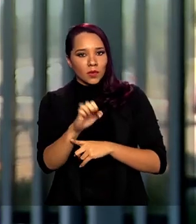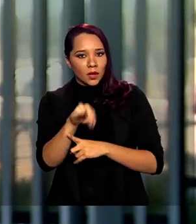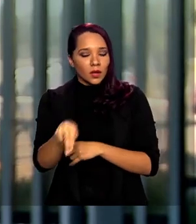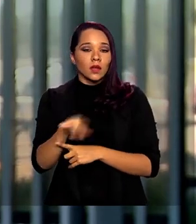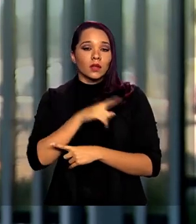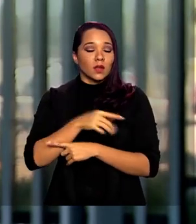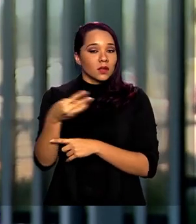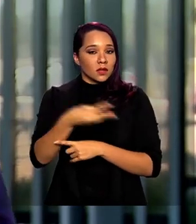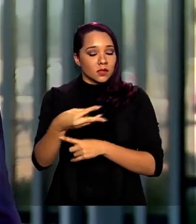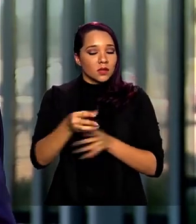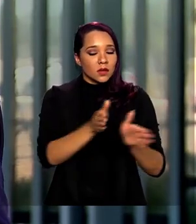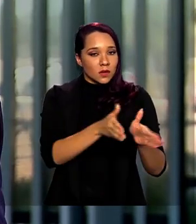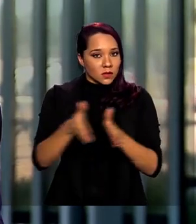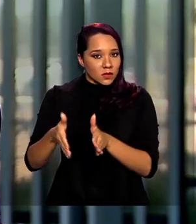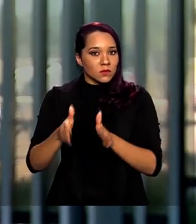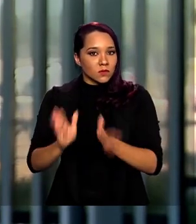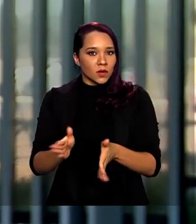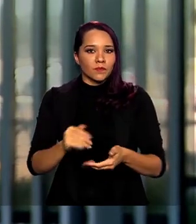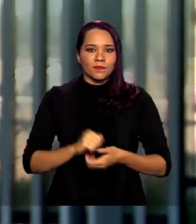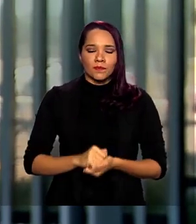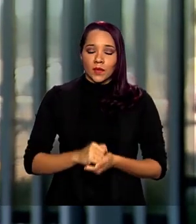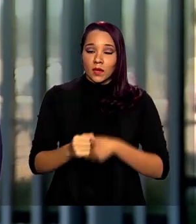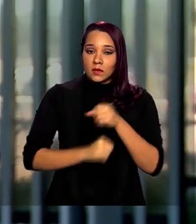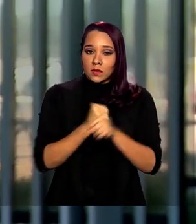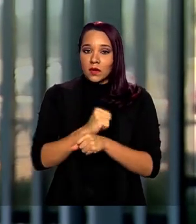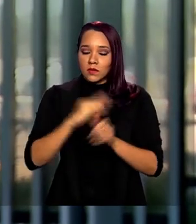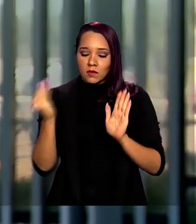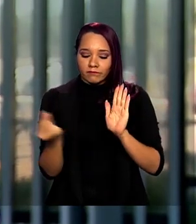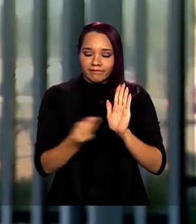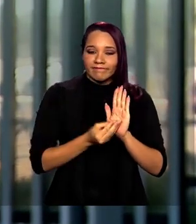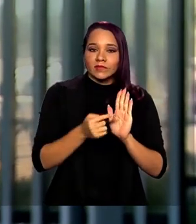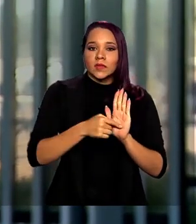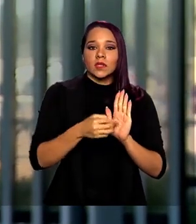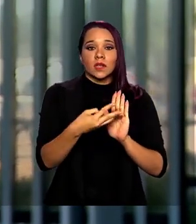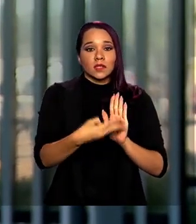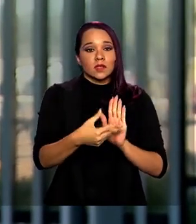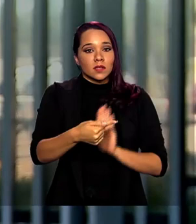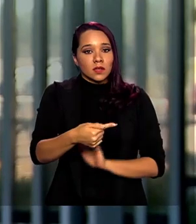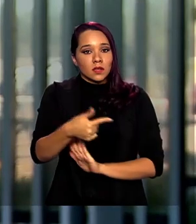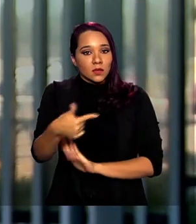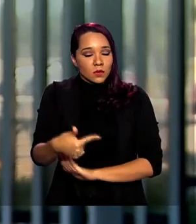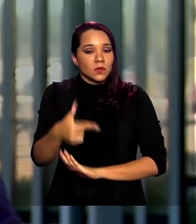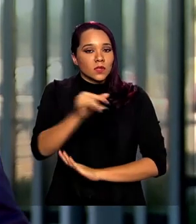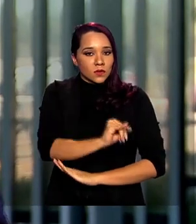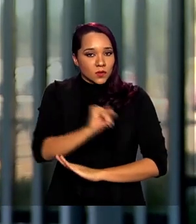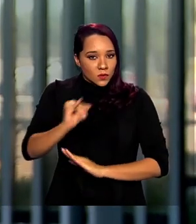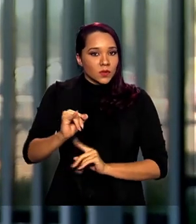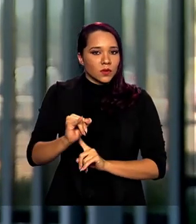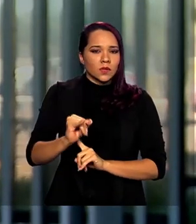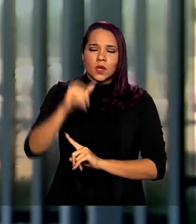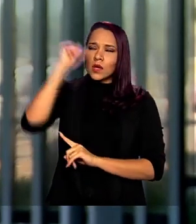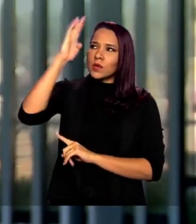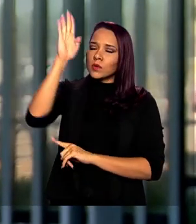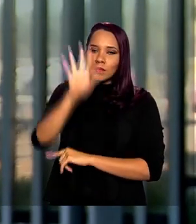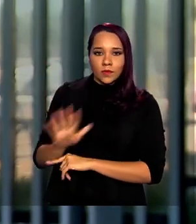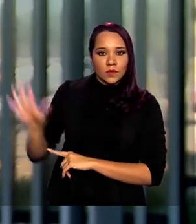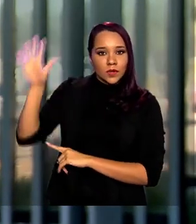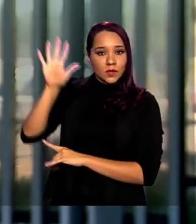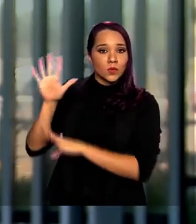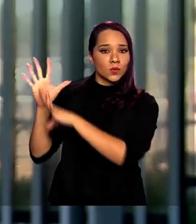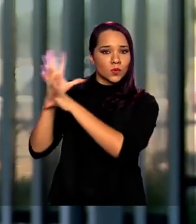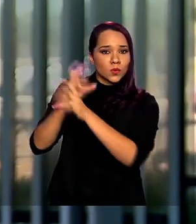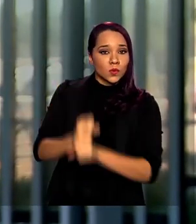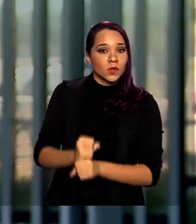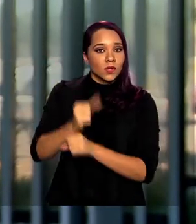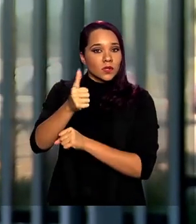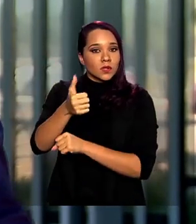terceira edição e certificou este ano 372 instituições. E em todo o país, quase